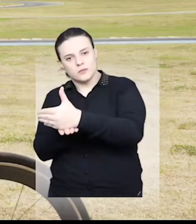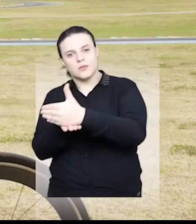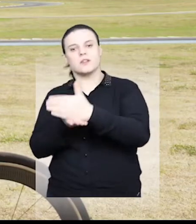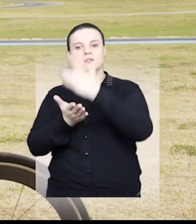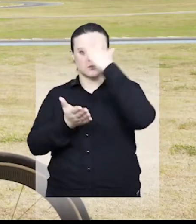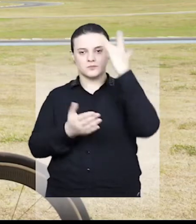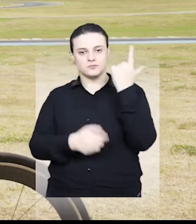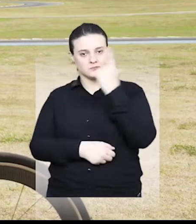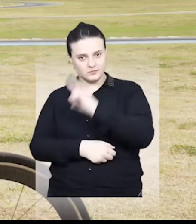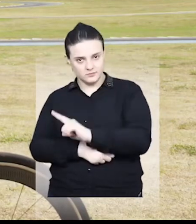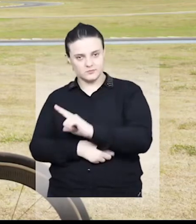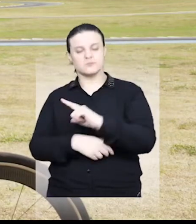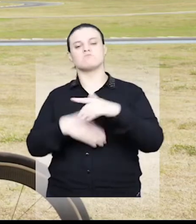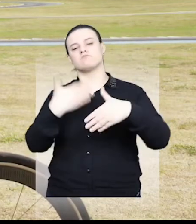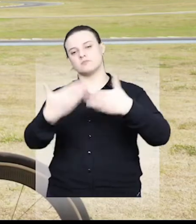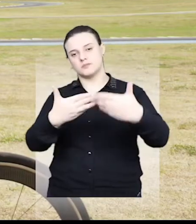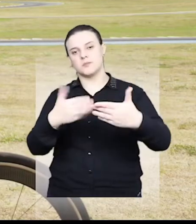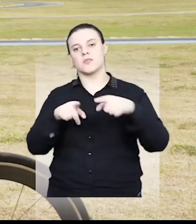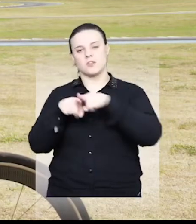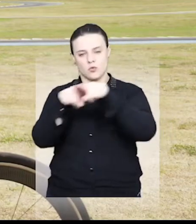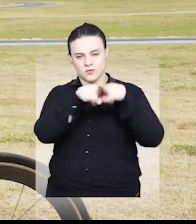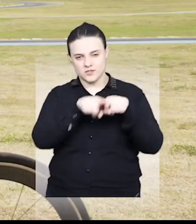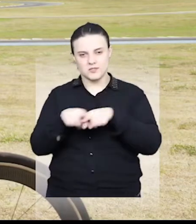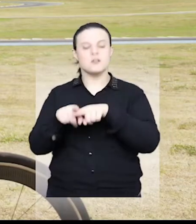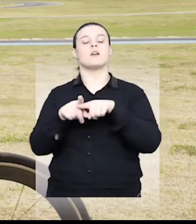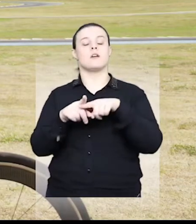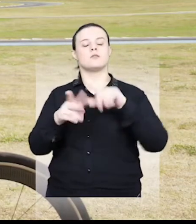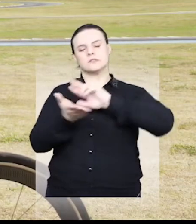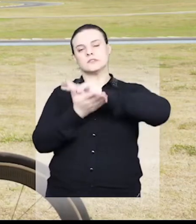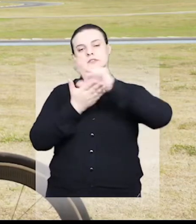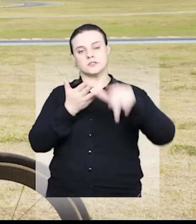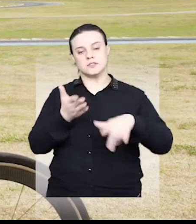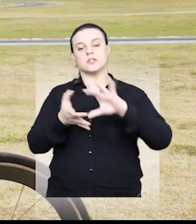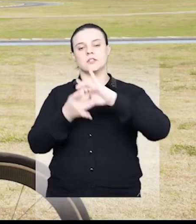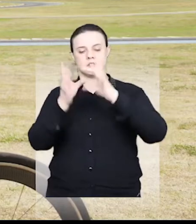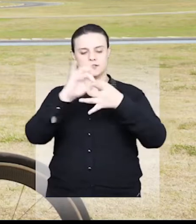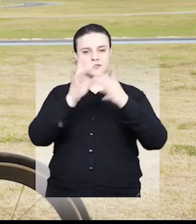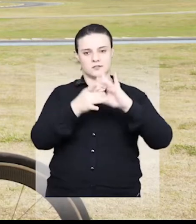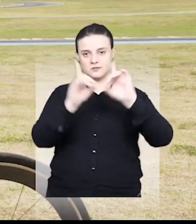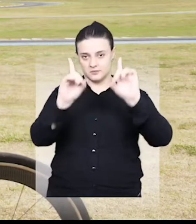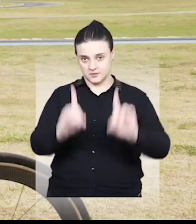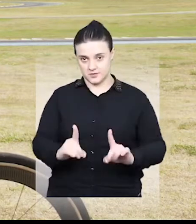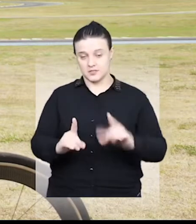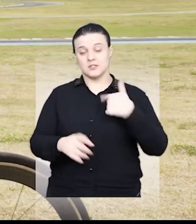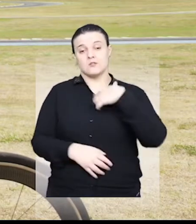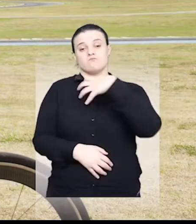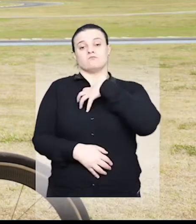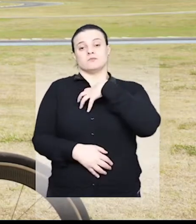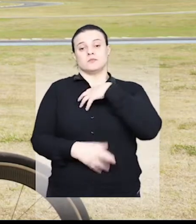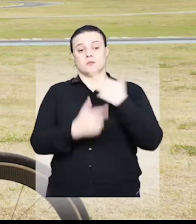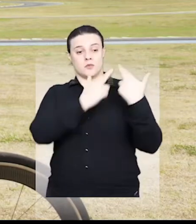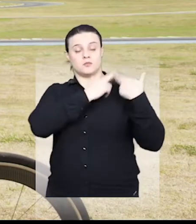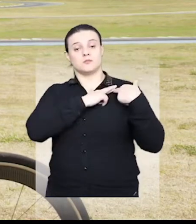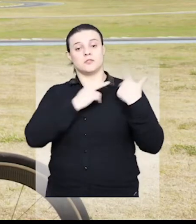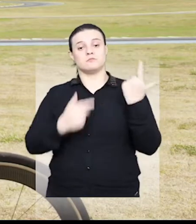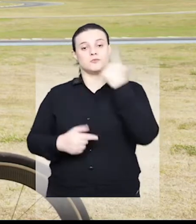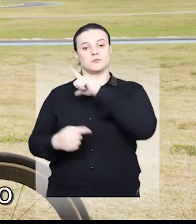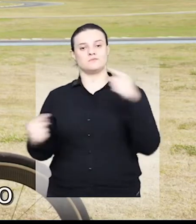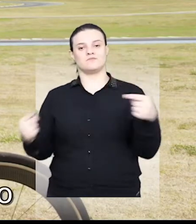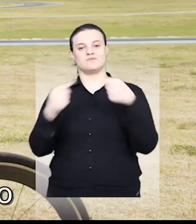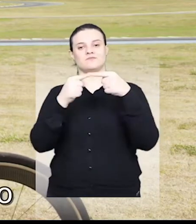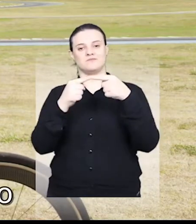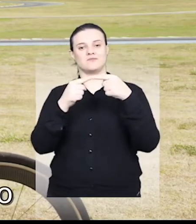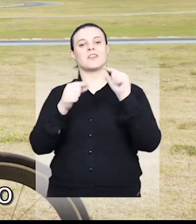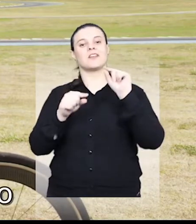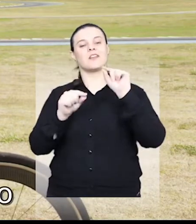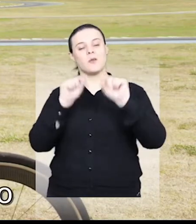entrada para estar entrando no ciclismo, né, de competição, de alto rendimento e paralímpico. Então eu sinto que o meu papel eu estou fazendo, que é